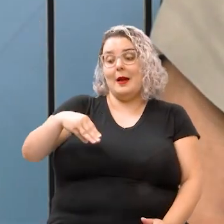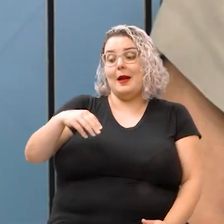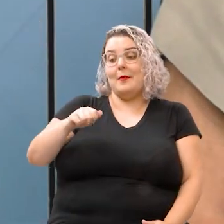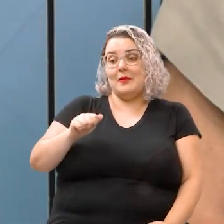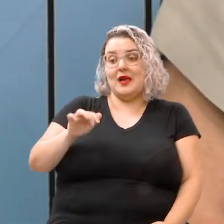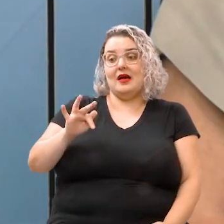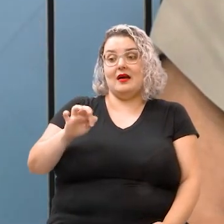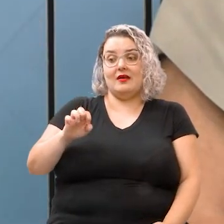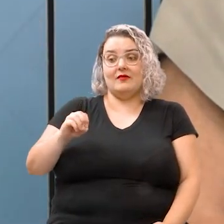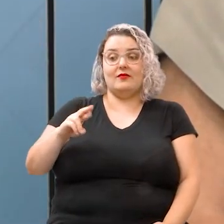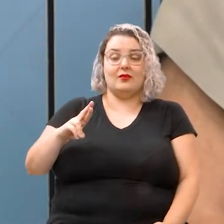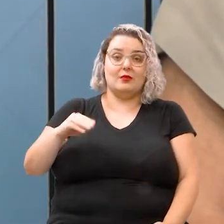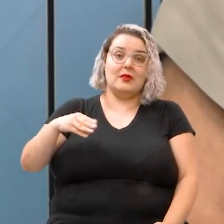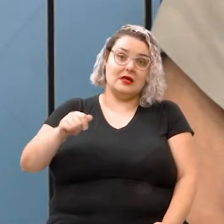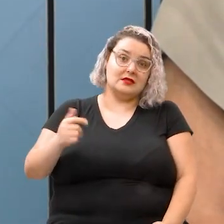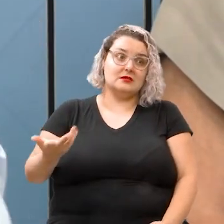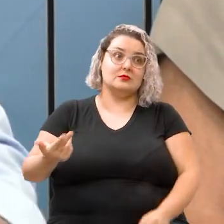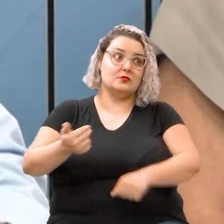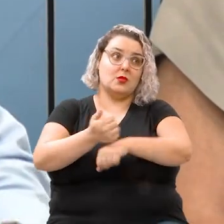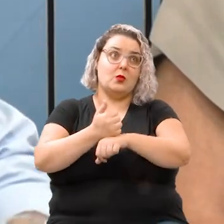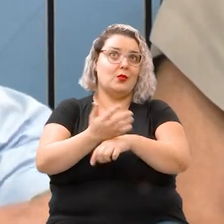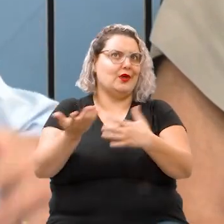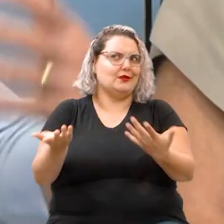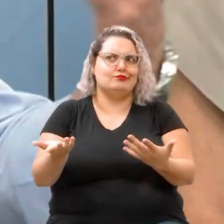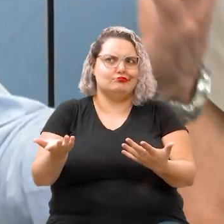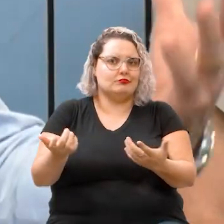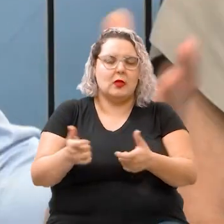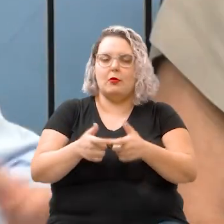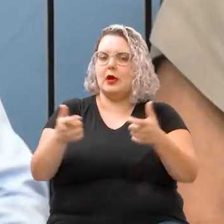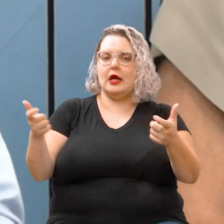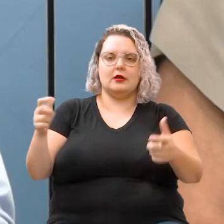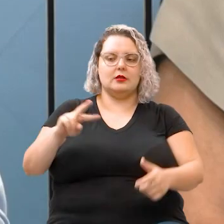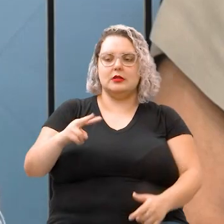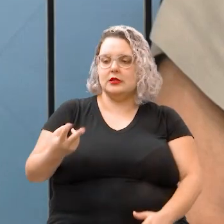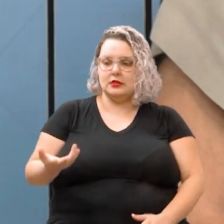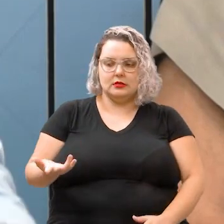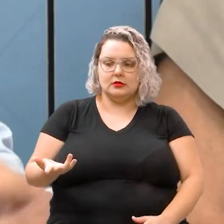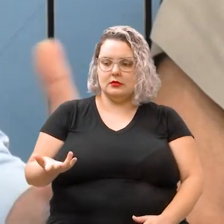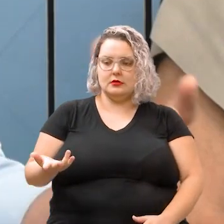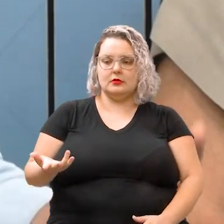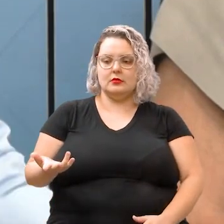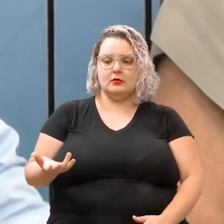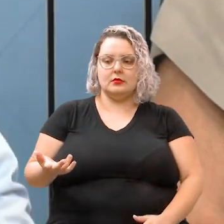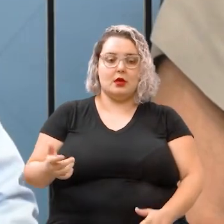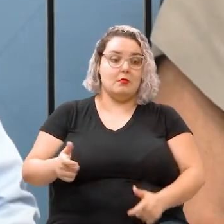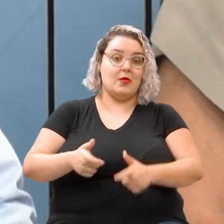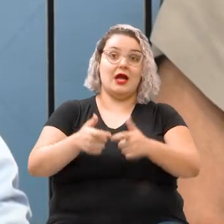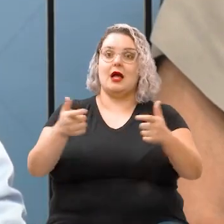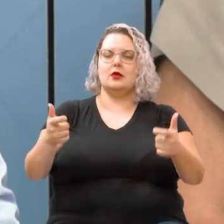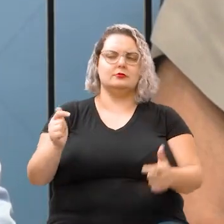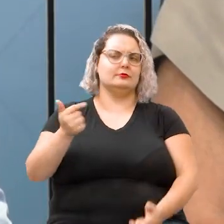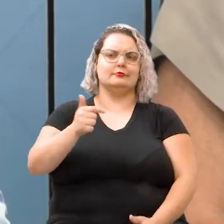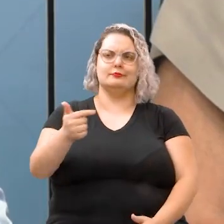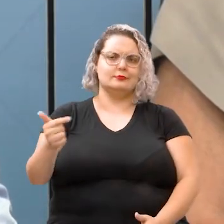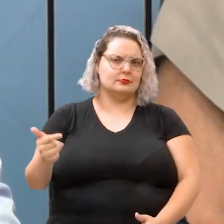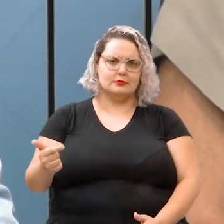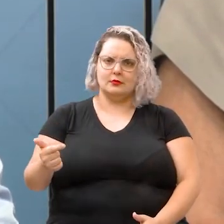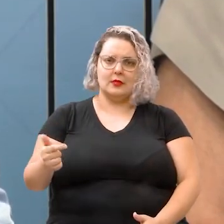ao cirurgião dentista. Sim. Né? Mas, assim, na grande maioria das vezes, na maioria absoluta, não